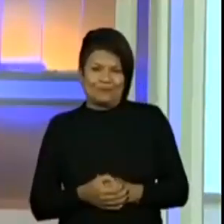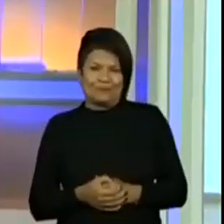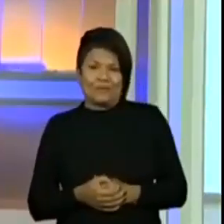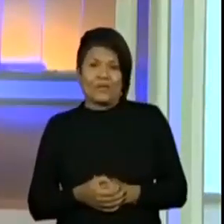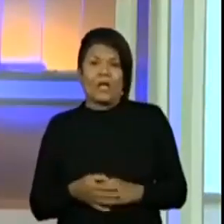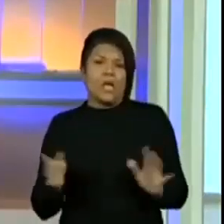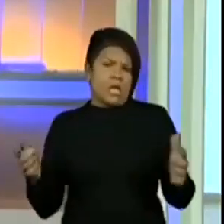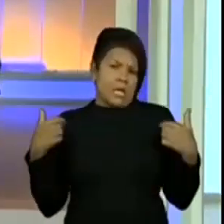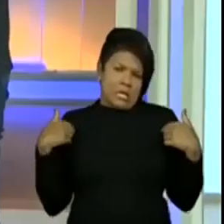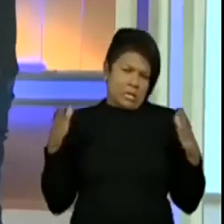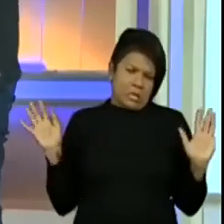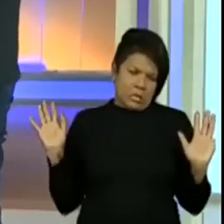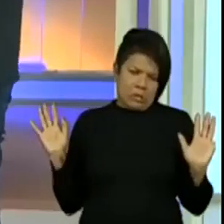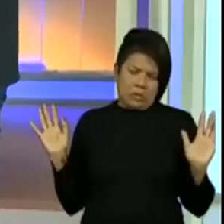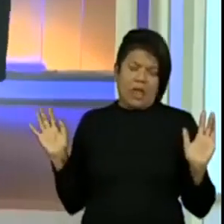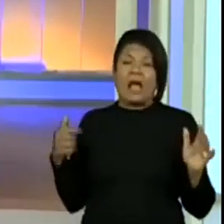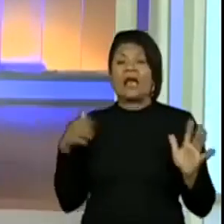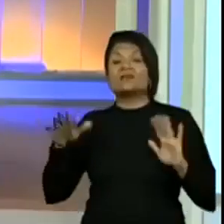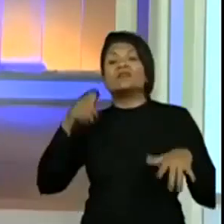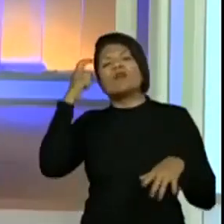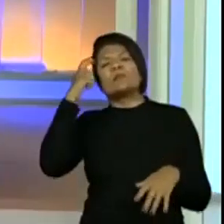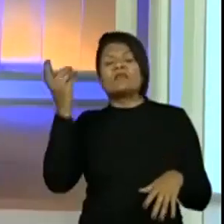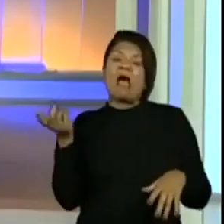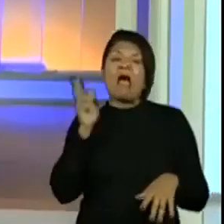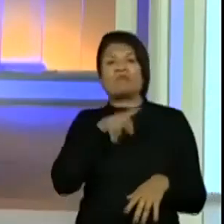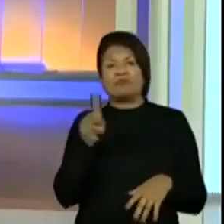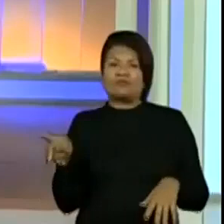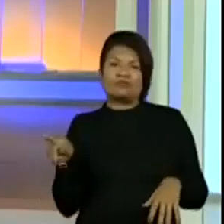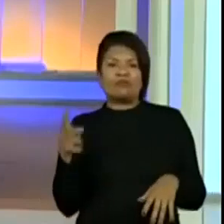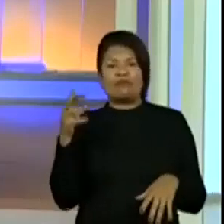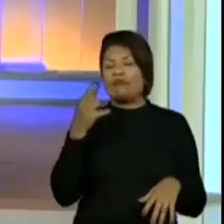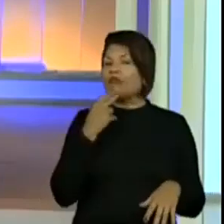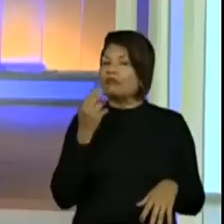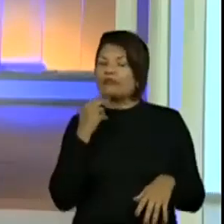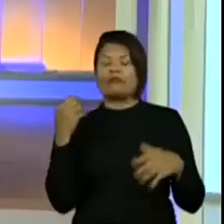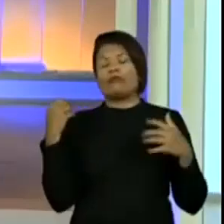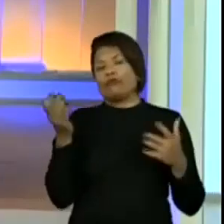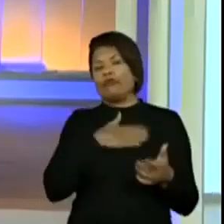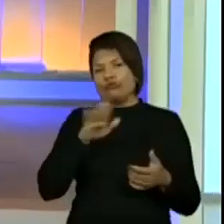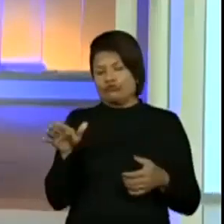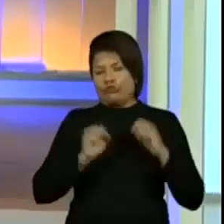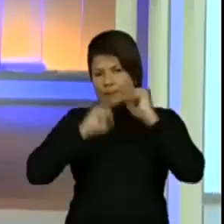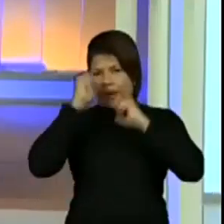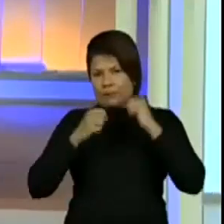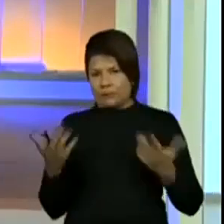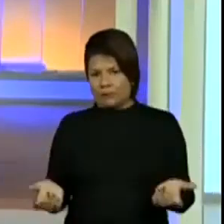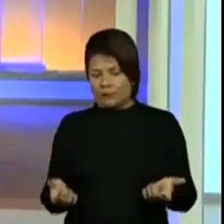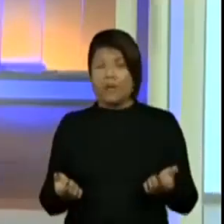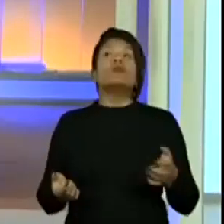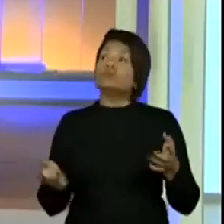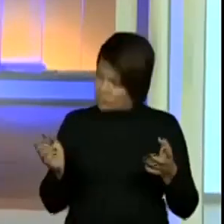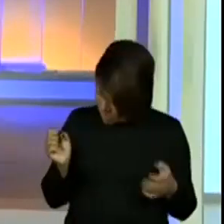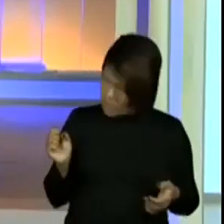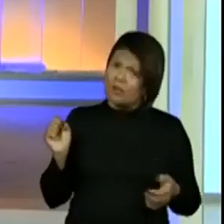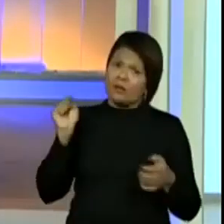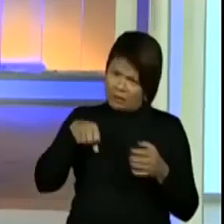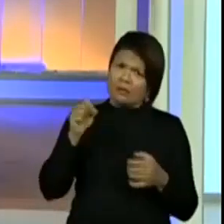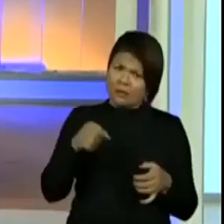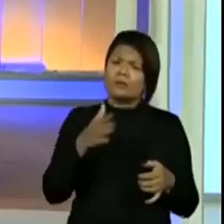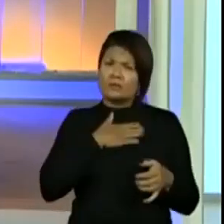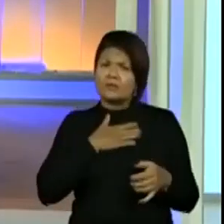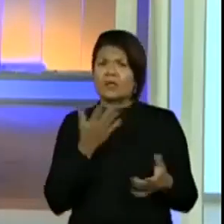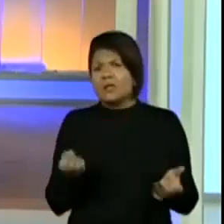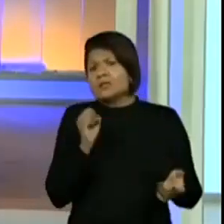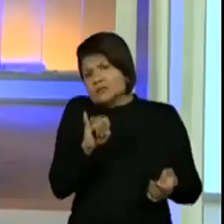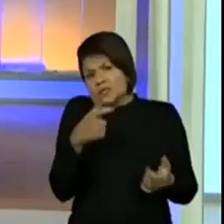Não estou aqui também, né, gente? Deve ter gente pensando, então quer dizer que o professor Rodrigo não gostou da maquinofatura. Não! Se não fosse a maquinofatura, eu não estaria